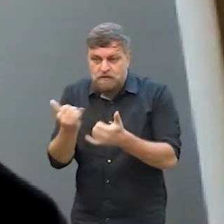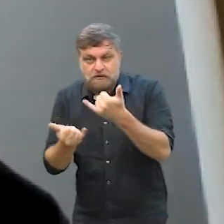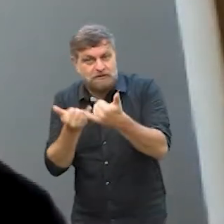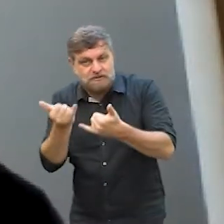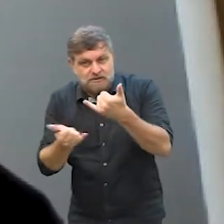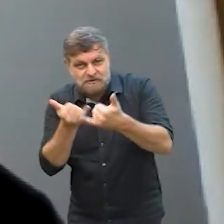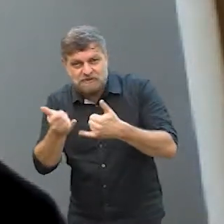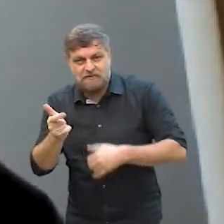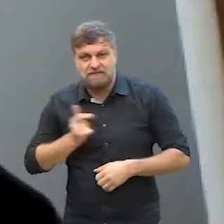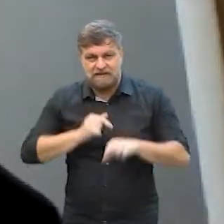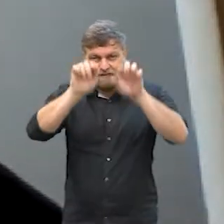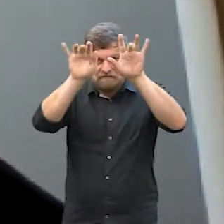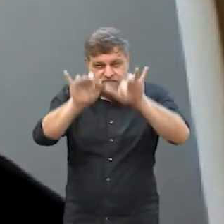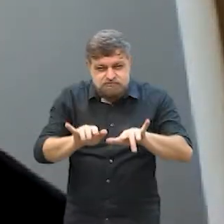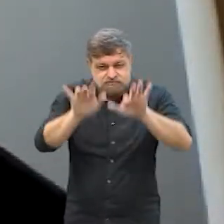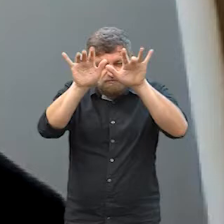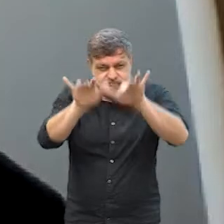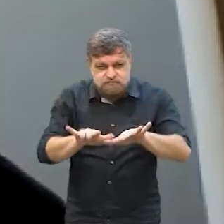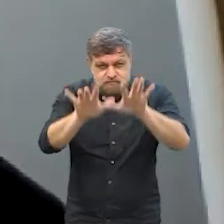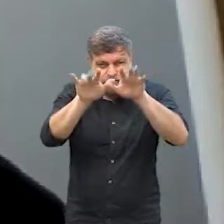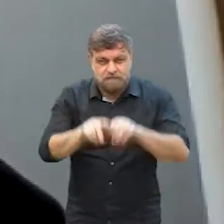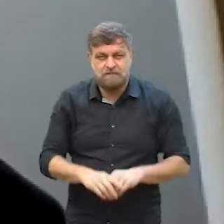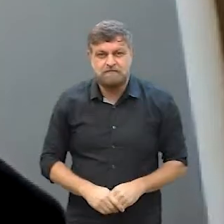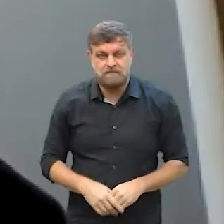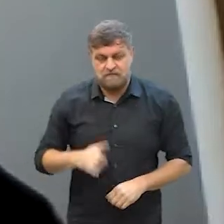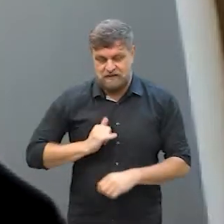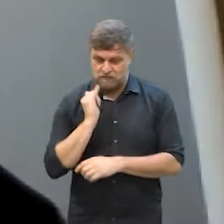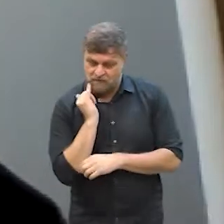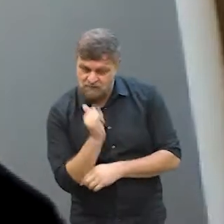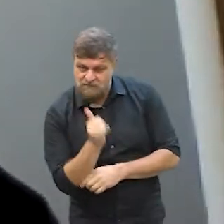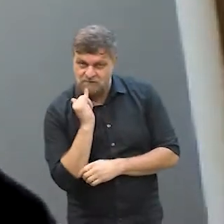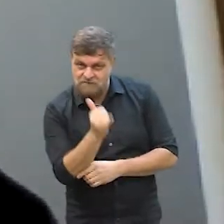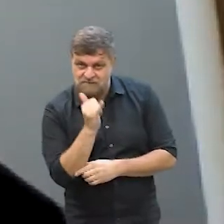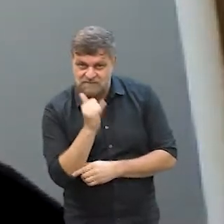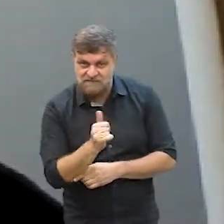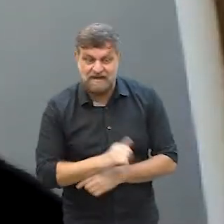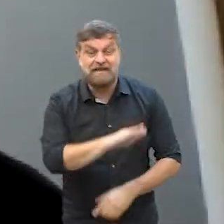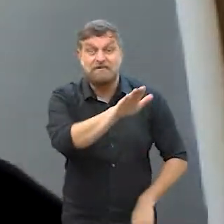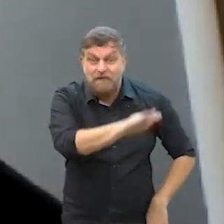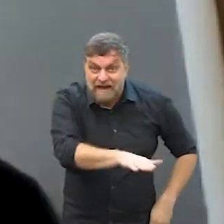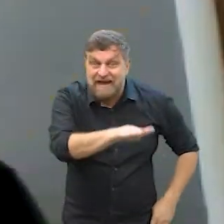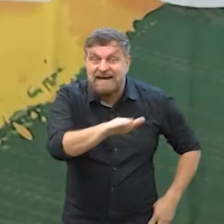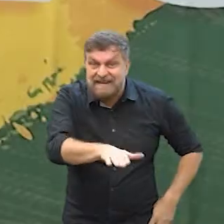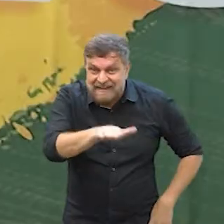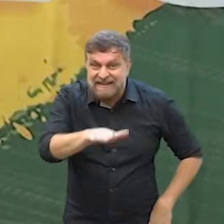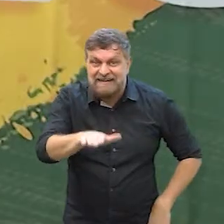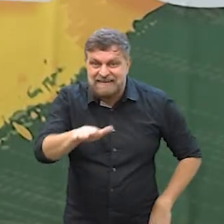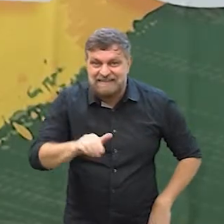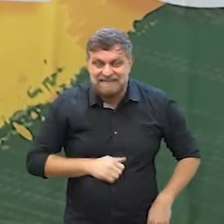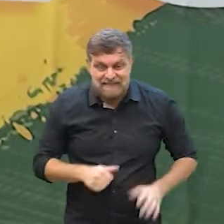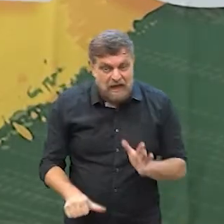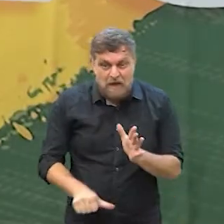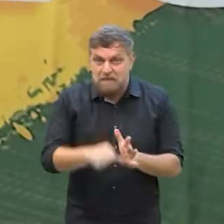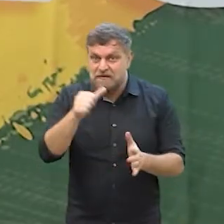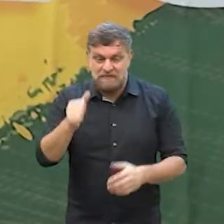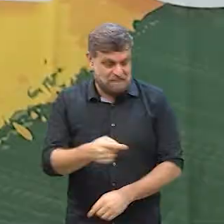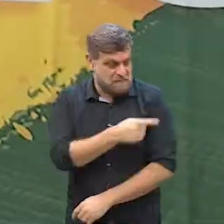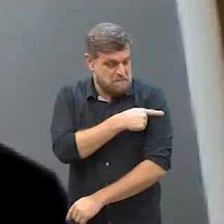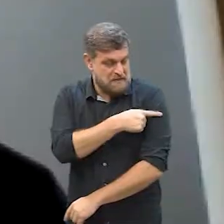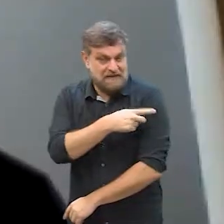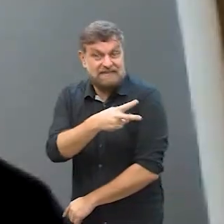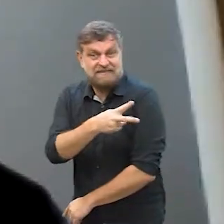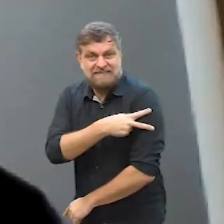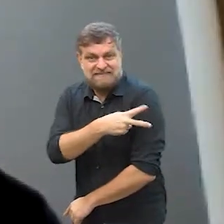usando os conhecimentos de programação. E eu tô sim falando do pessoal da primeira série, pessoal da primeira, segunda série em